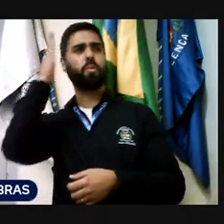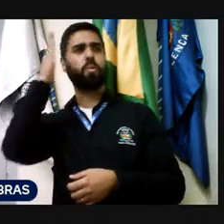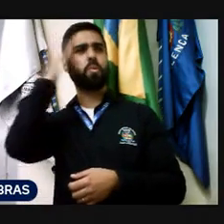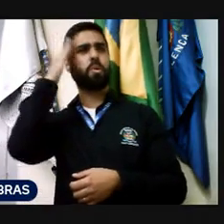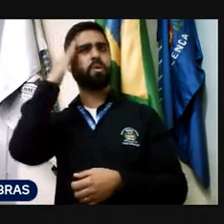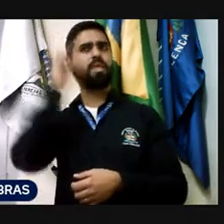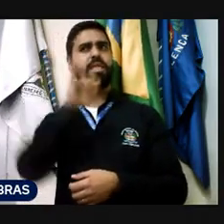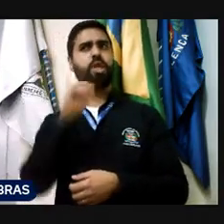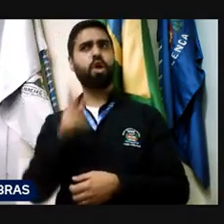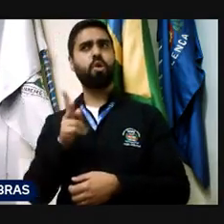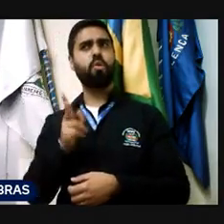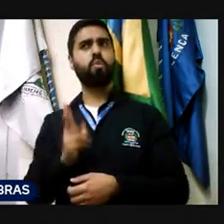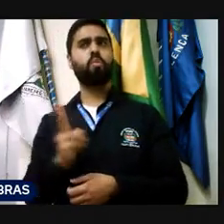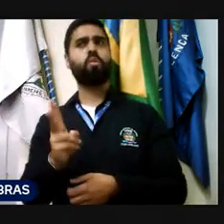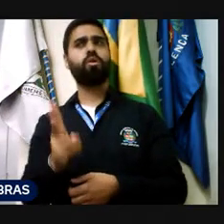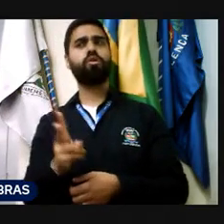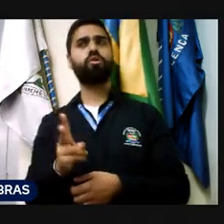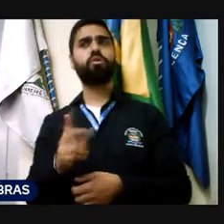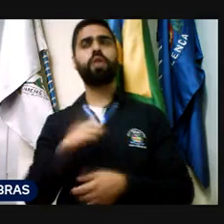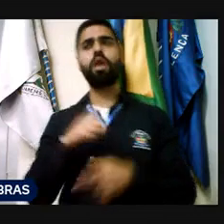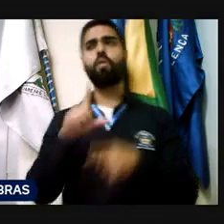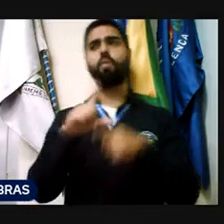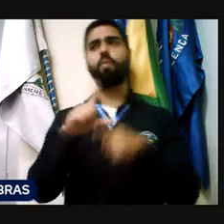prossigo com aluguel,